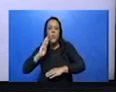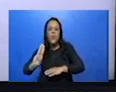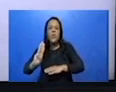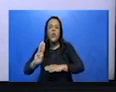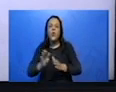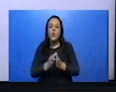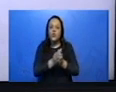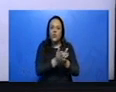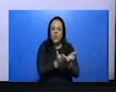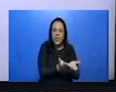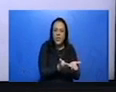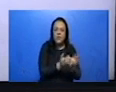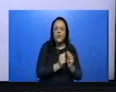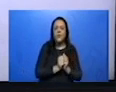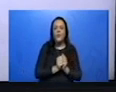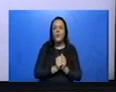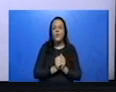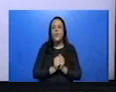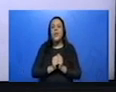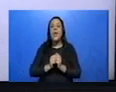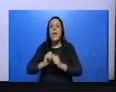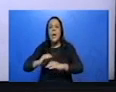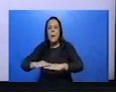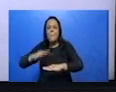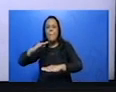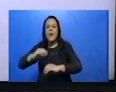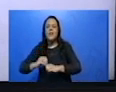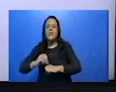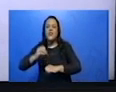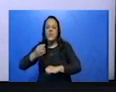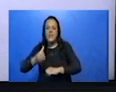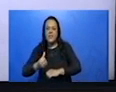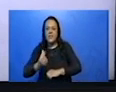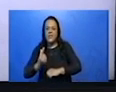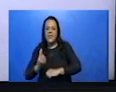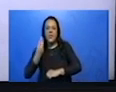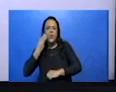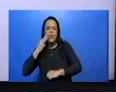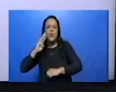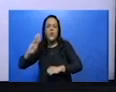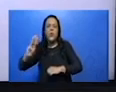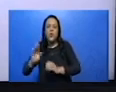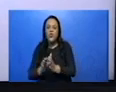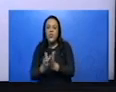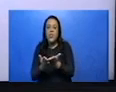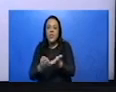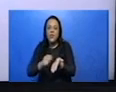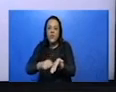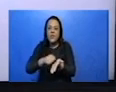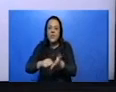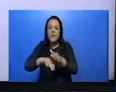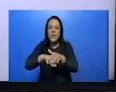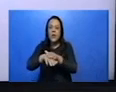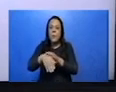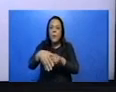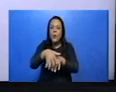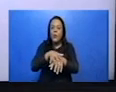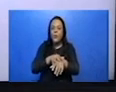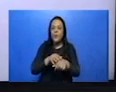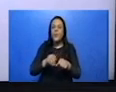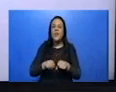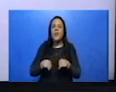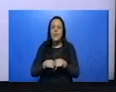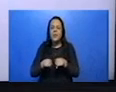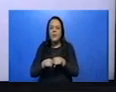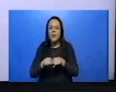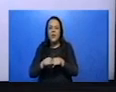de 61 milhões de manuscritos e inúmeros documentos históricos. Agora imagina